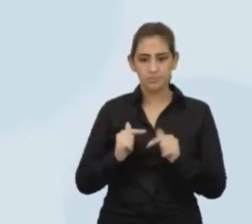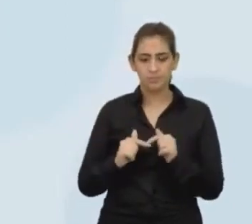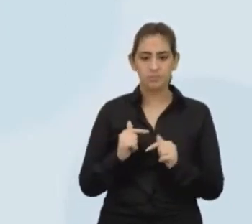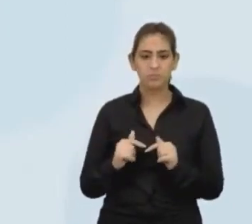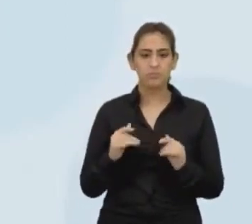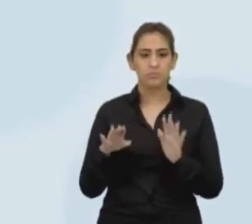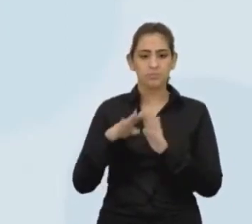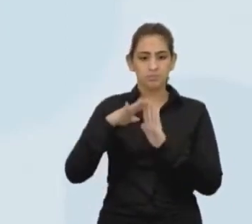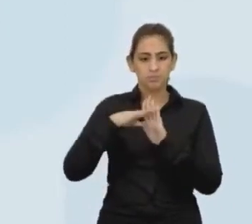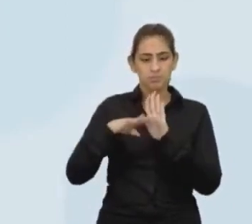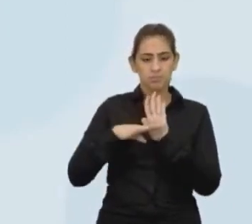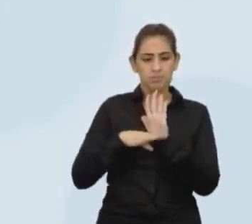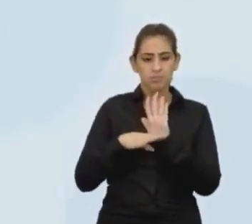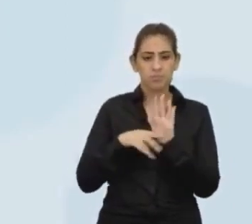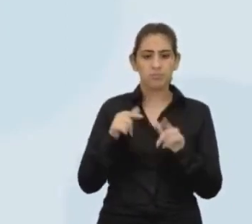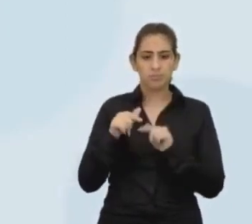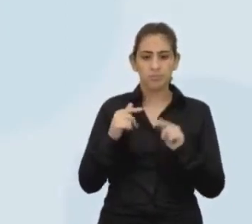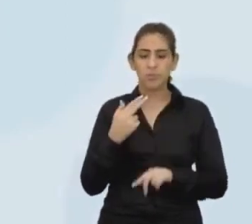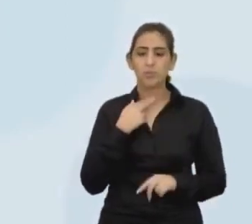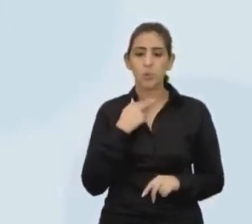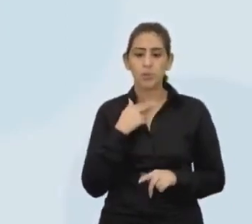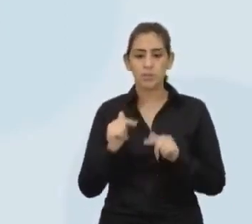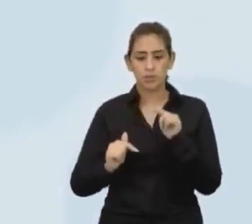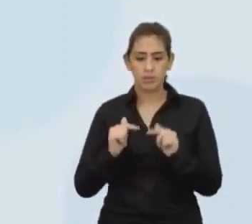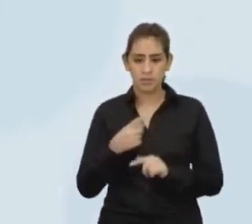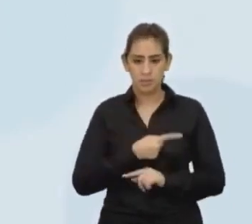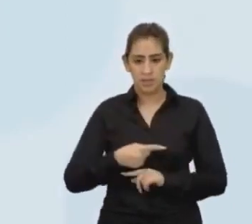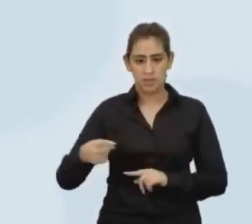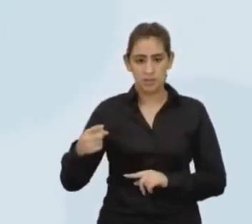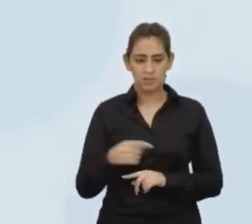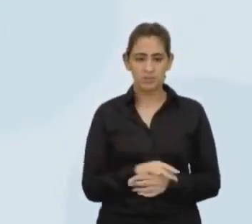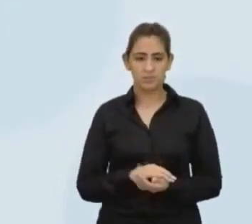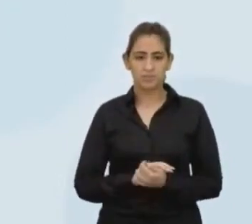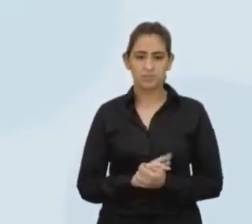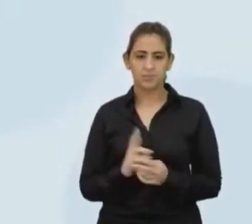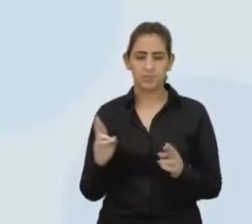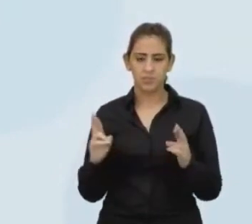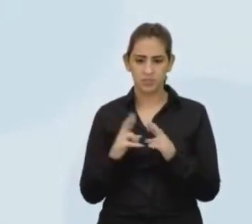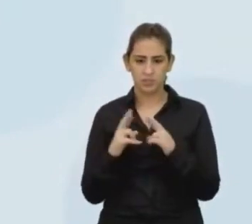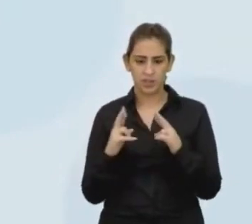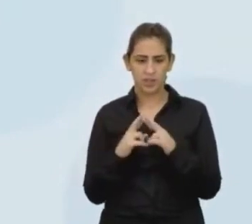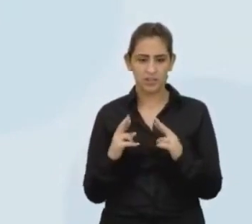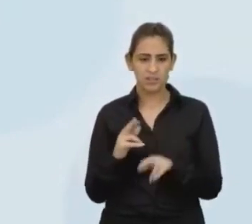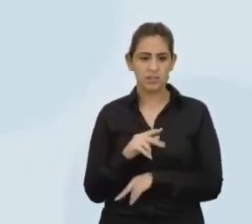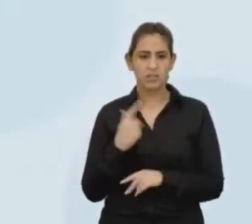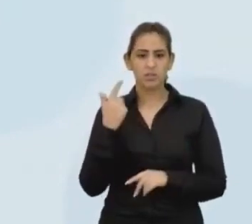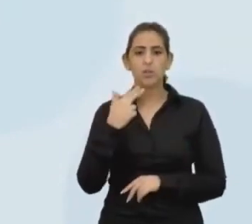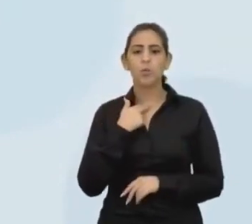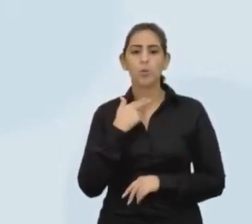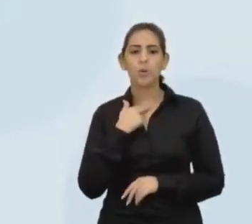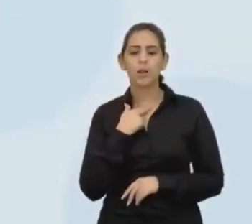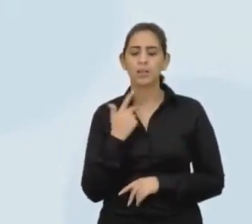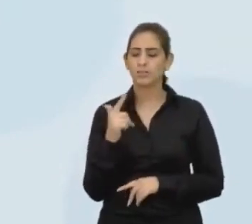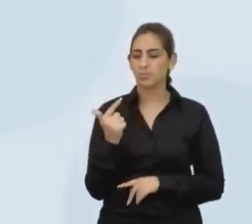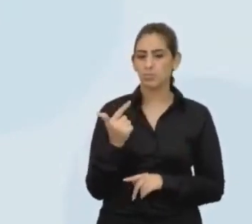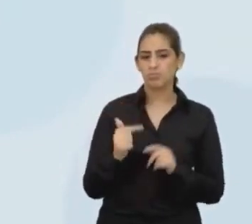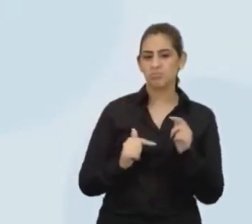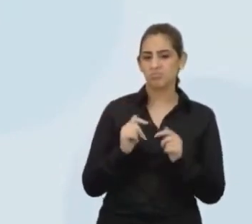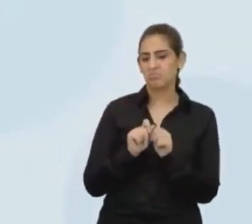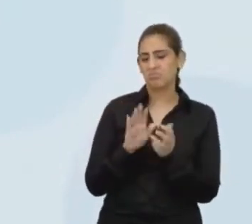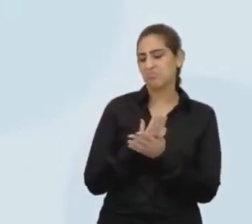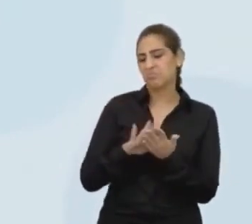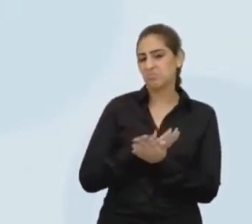trabalhar são classificadas quanto à condição de ocupação na semana de referência em ocupadas e